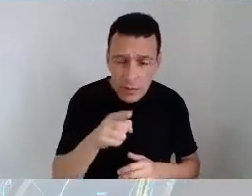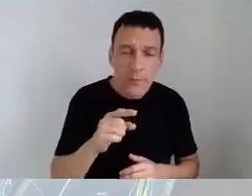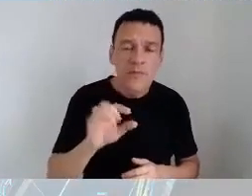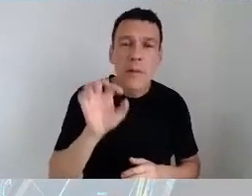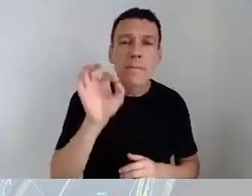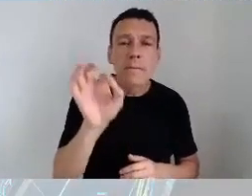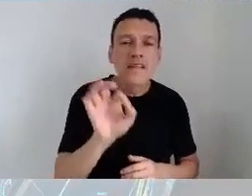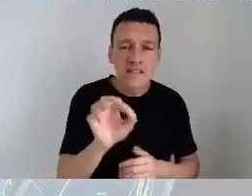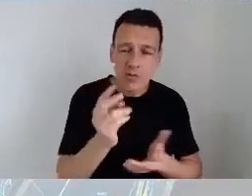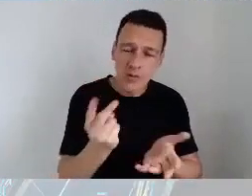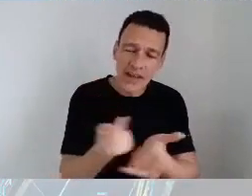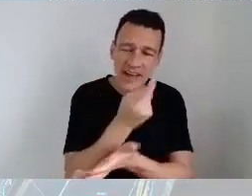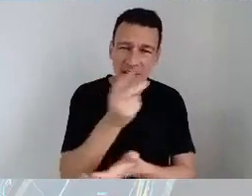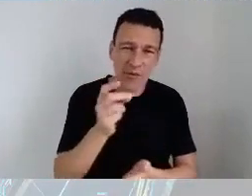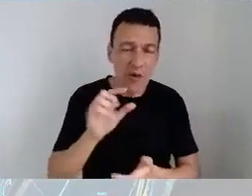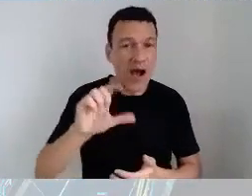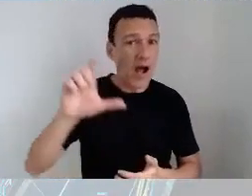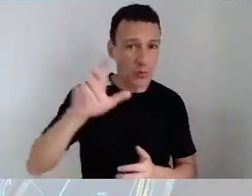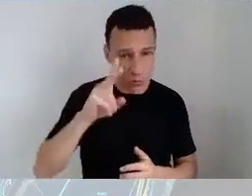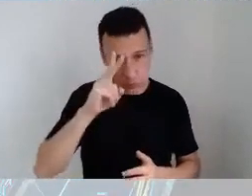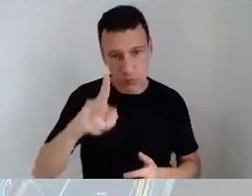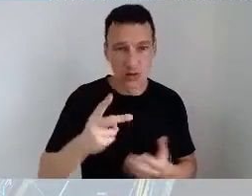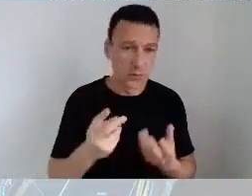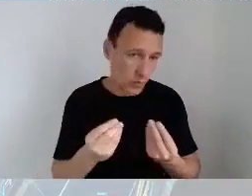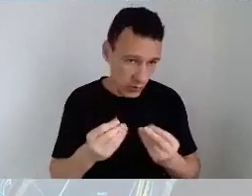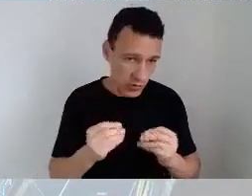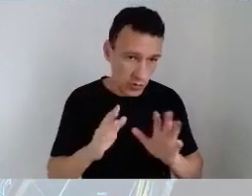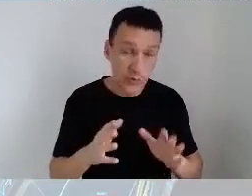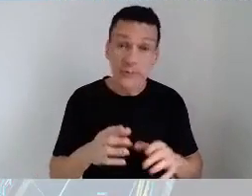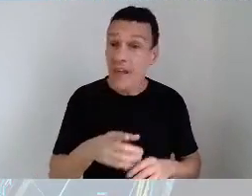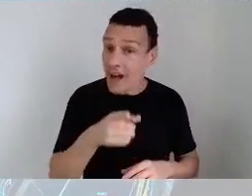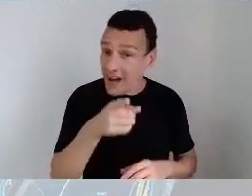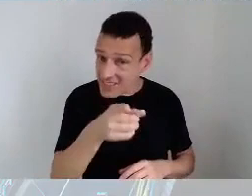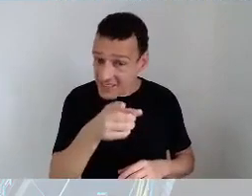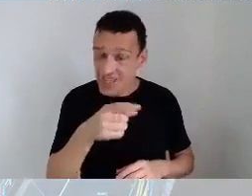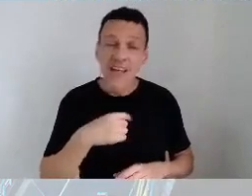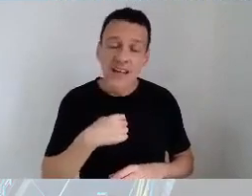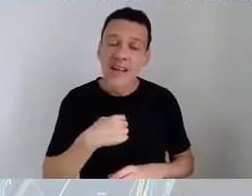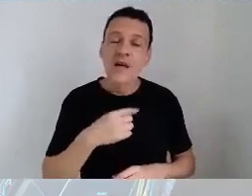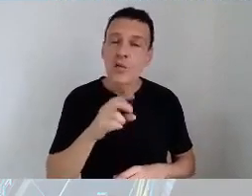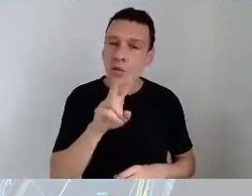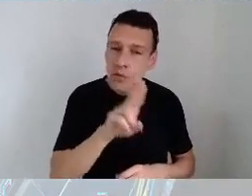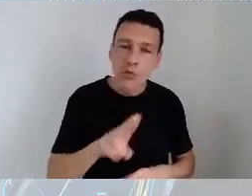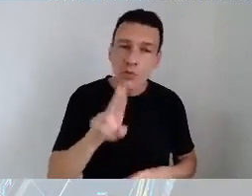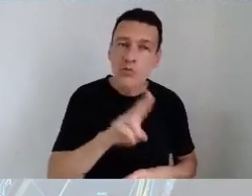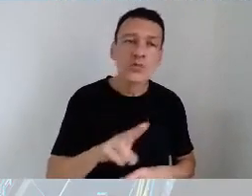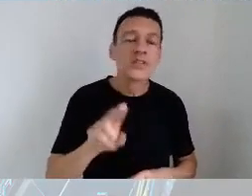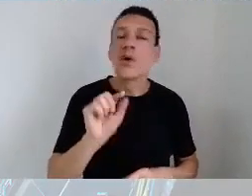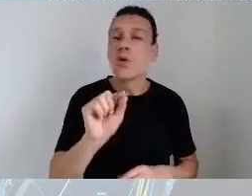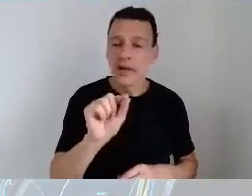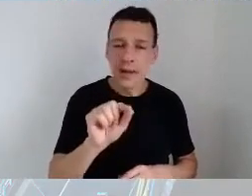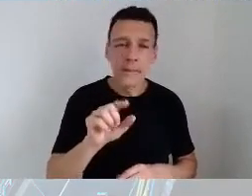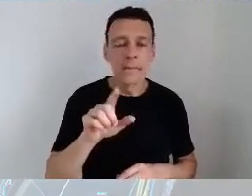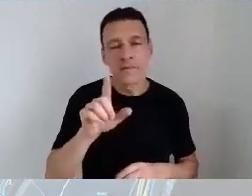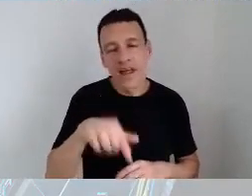Eu estou usando aqui um exemplo até deixei aberto, que é do